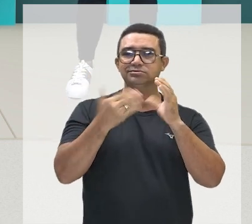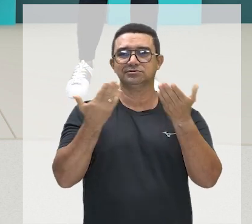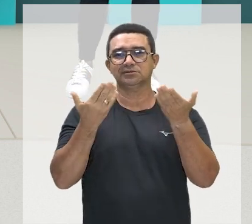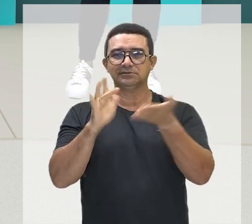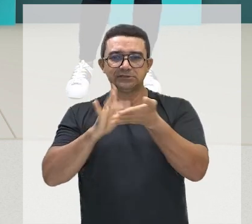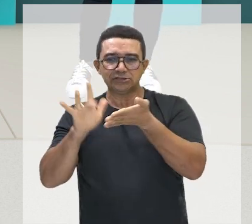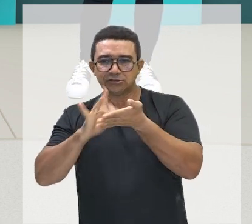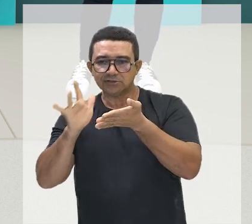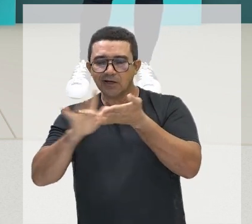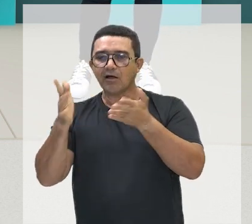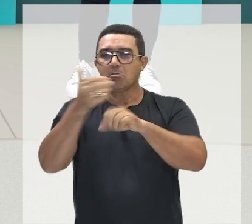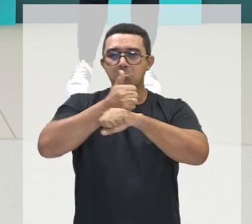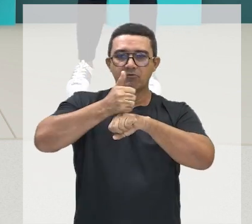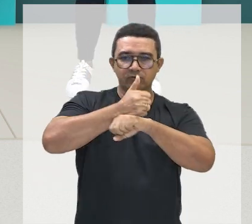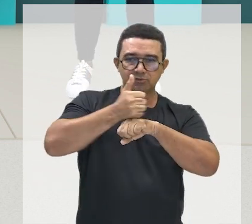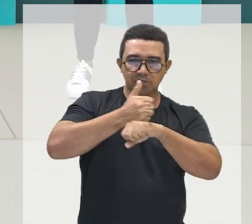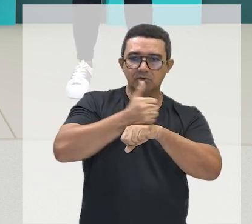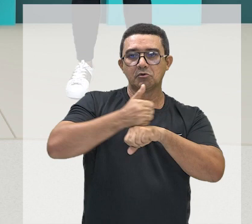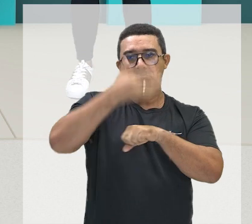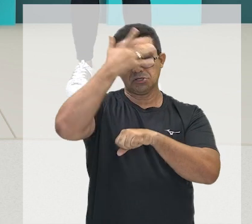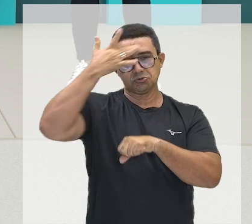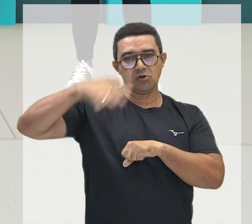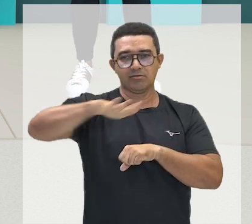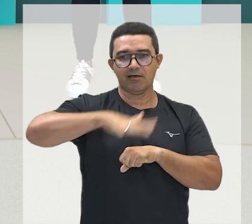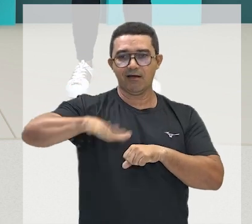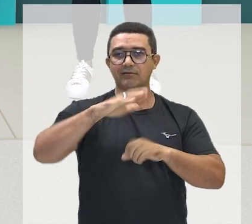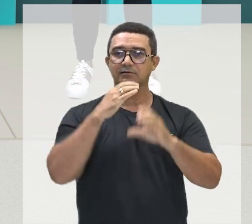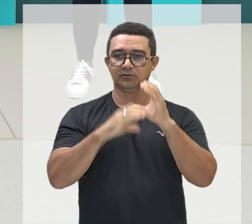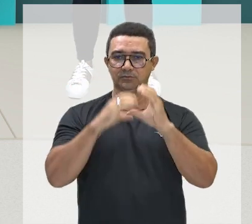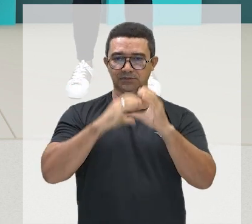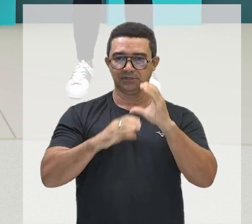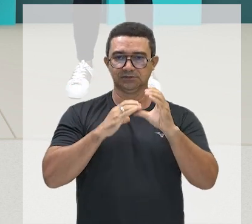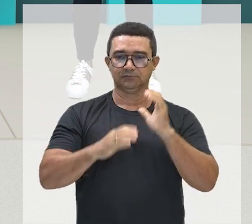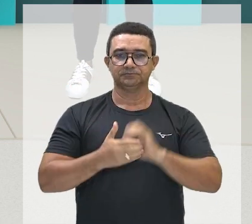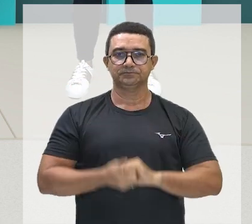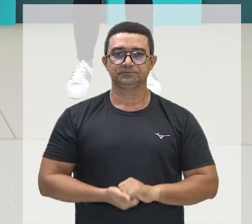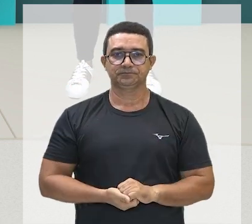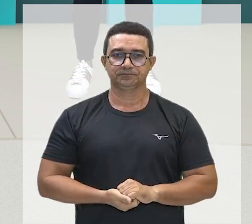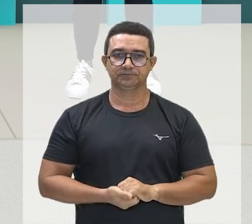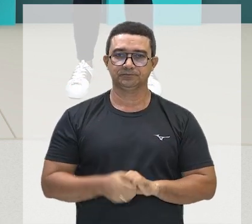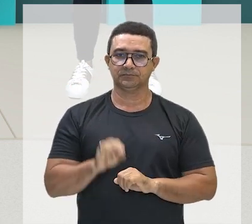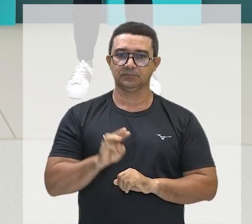aí de comunicação. E aí nós temos web pages,